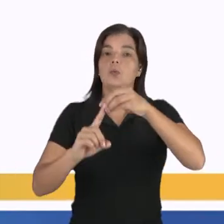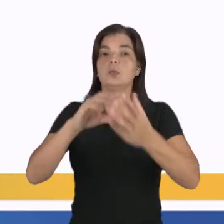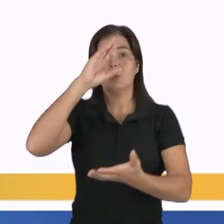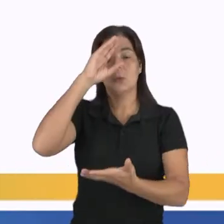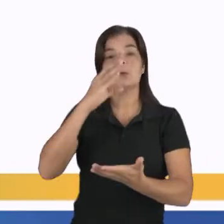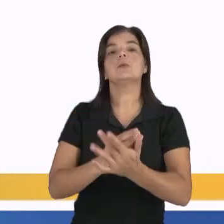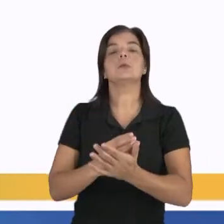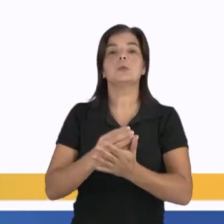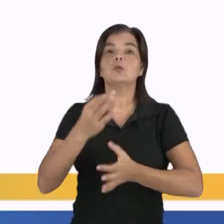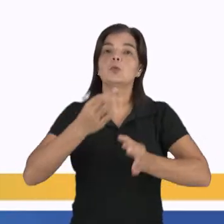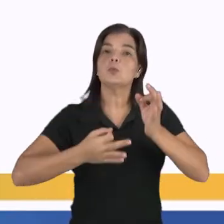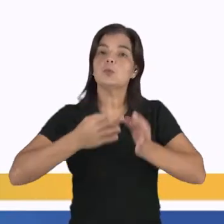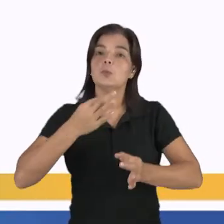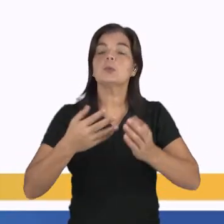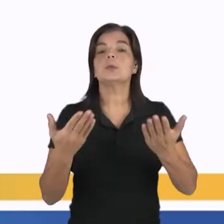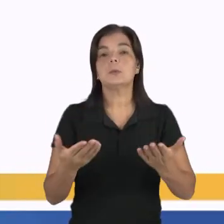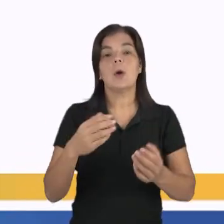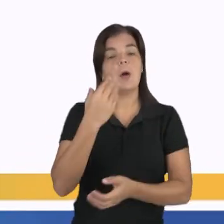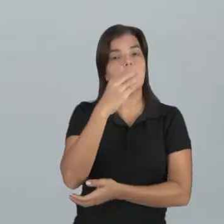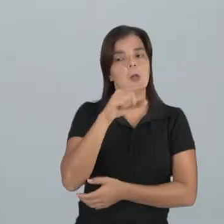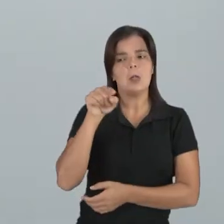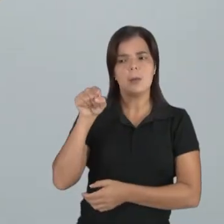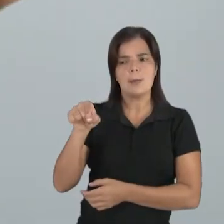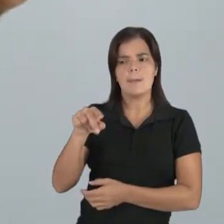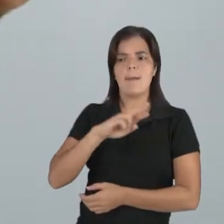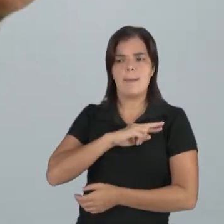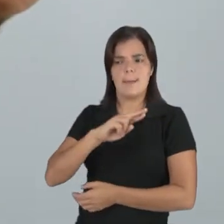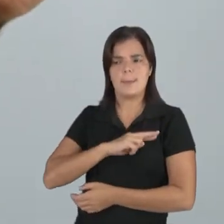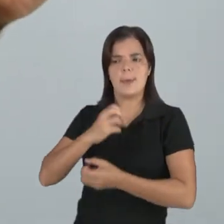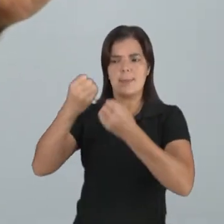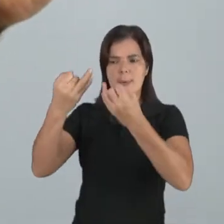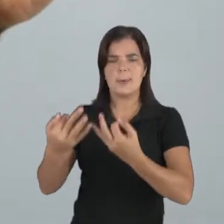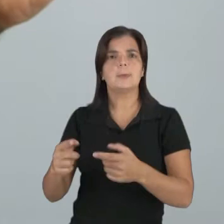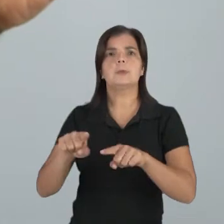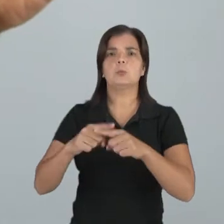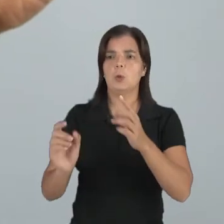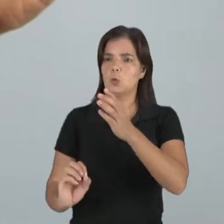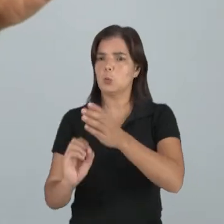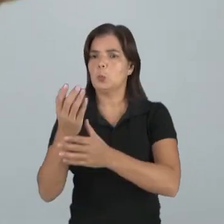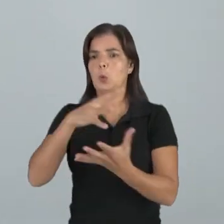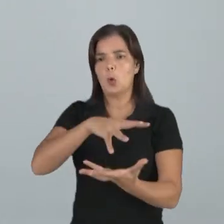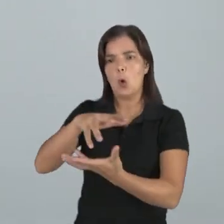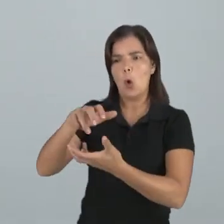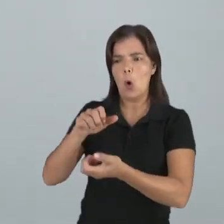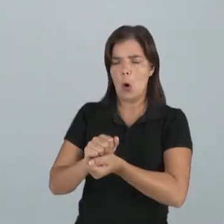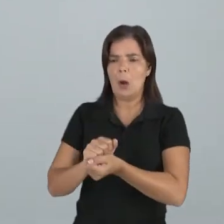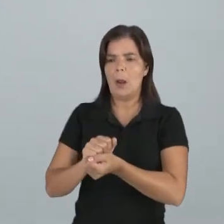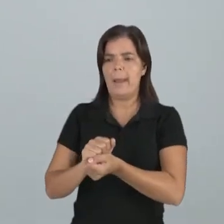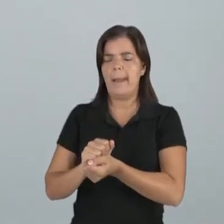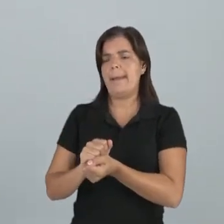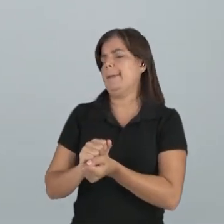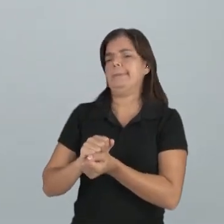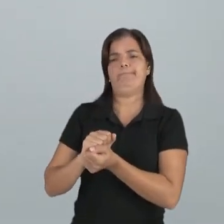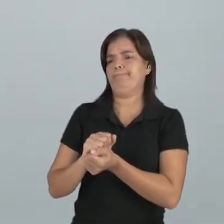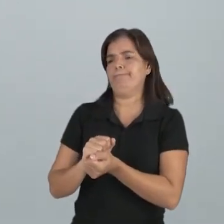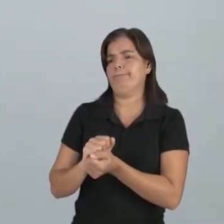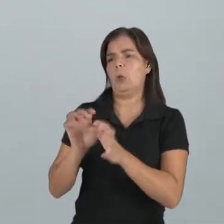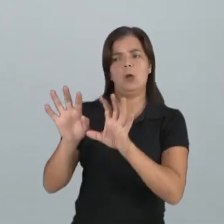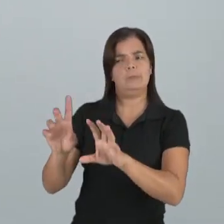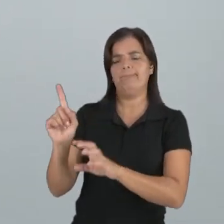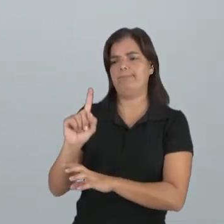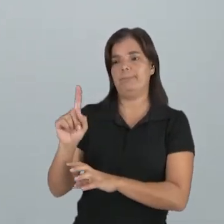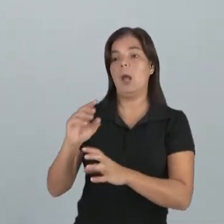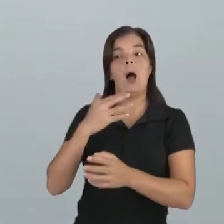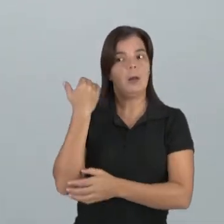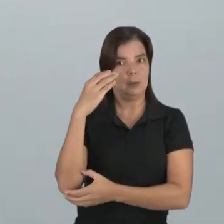crença justificável sobre... Então a ciência diz, olha, isso que a religião está dizendo sobre o surgimento do mundo é uma asneira. Não foi assim, a